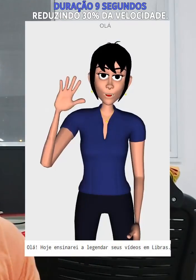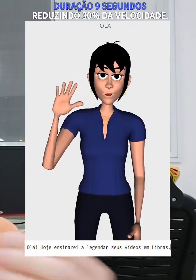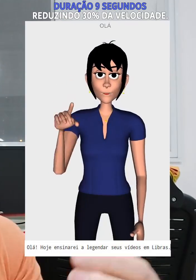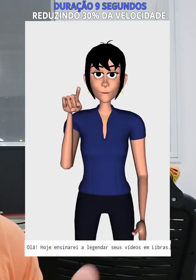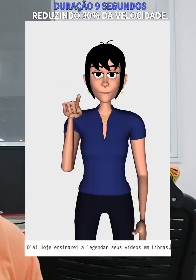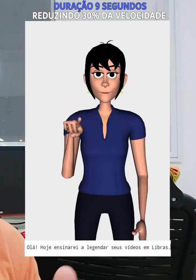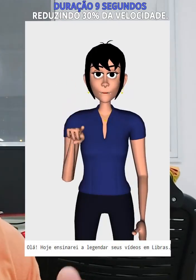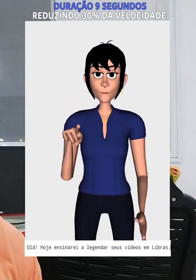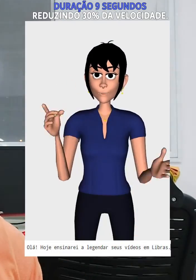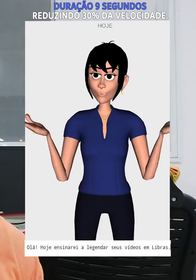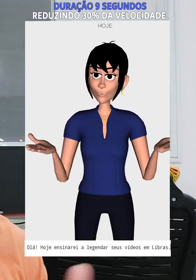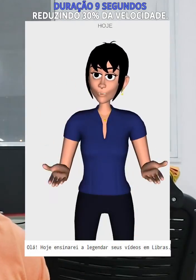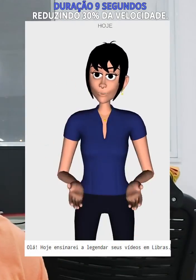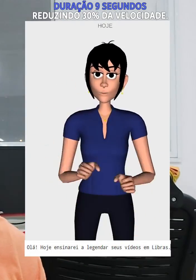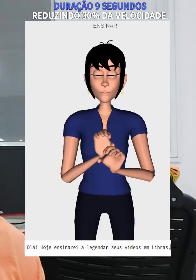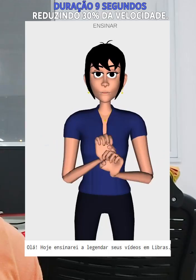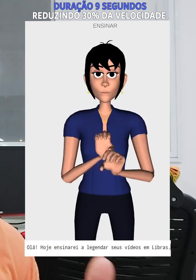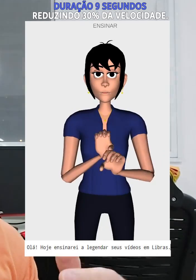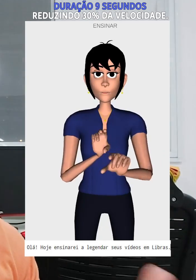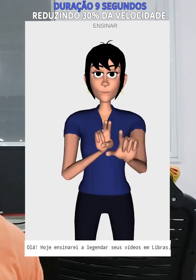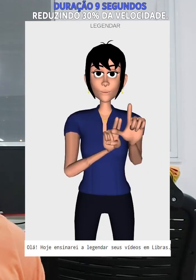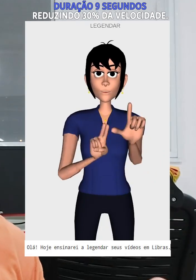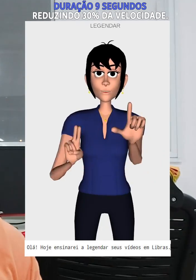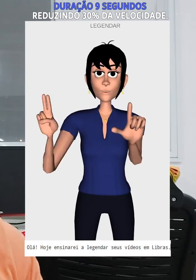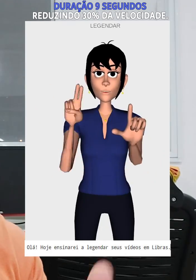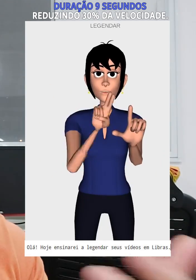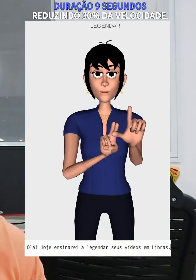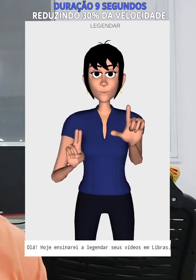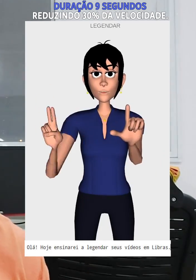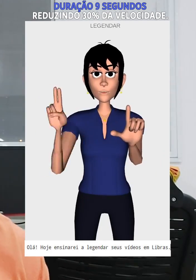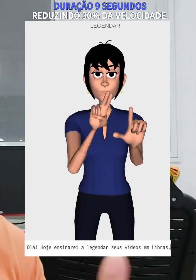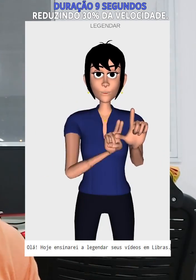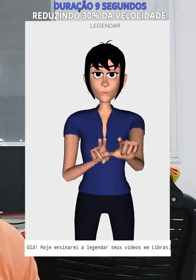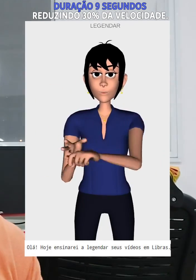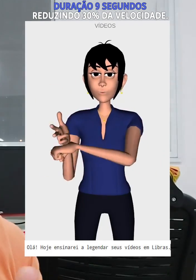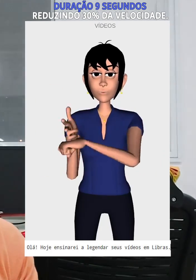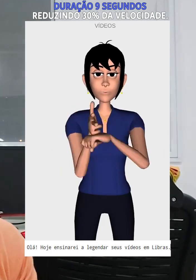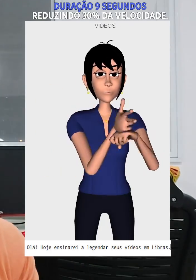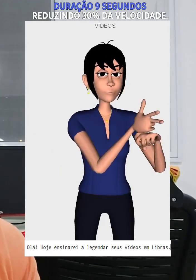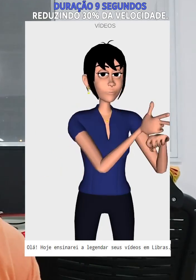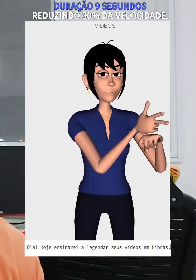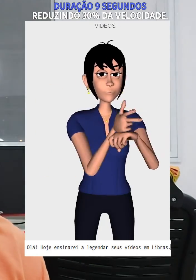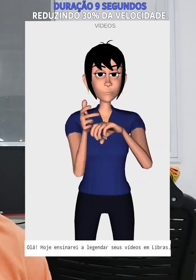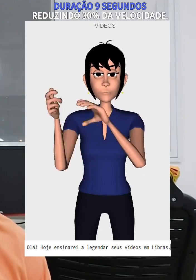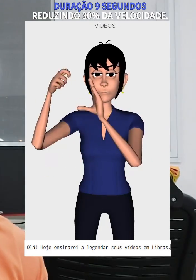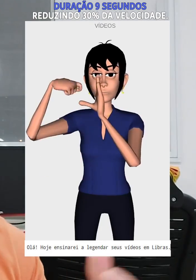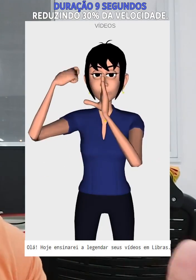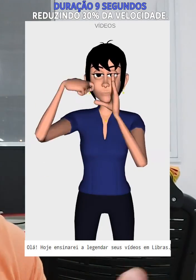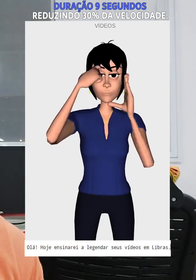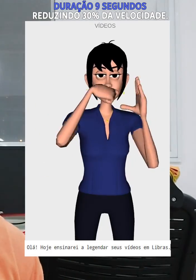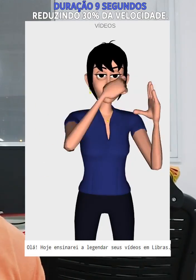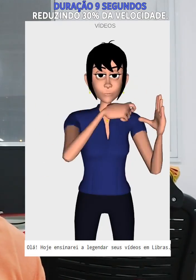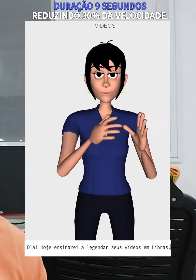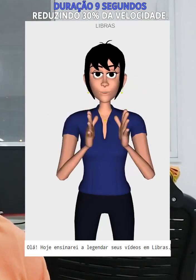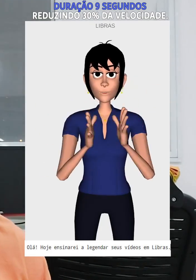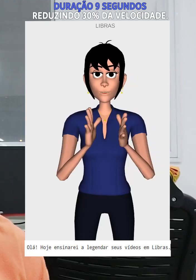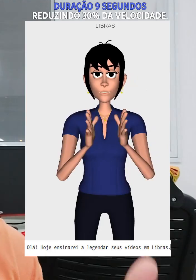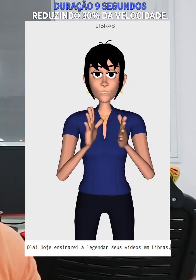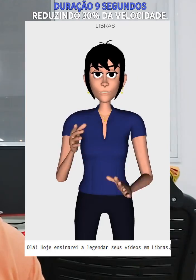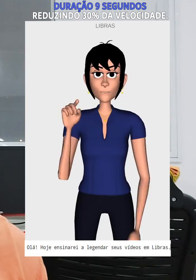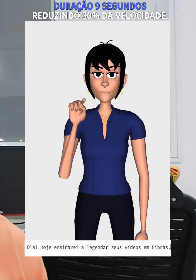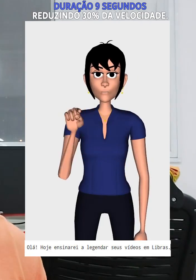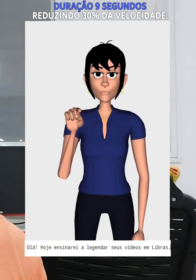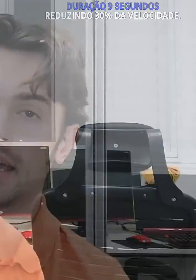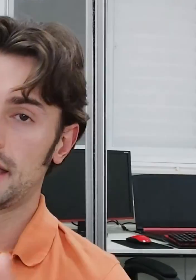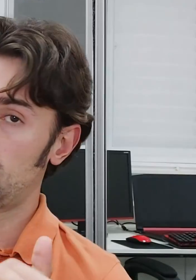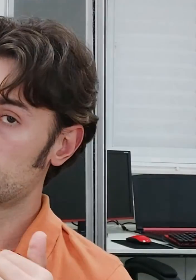E aí retirando as palavras excedentes O bonequinho vai fazer menos gestos E a legenda vai ficar mais curta E aí você não vai ter tanta diferença